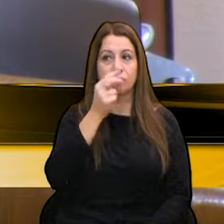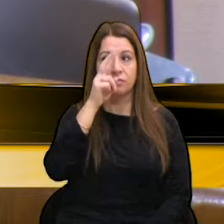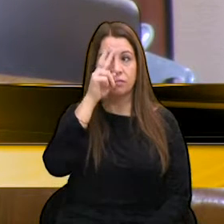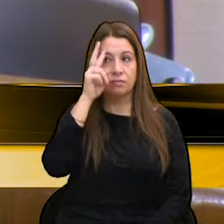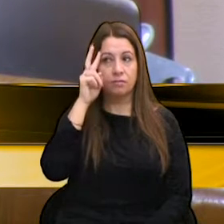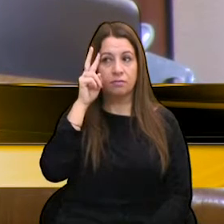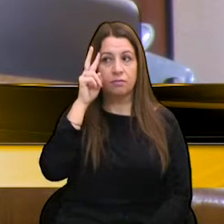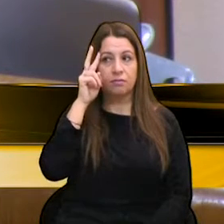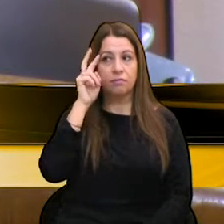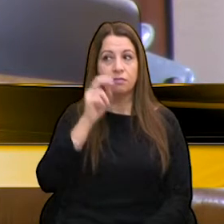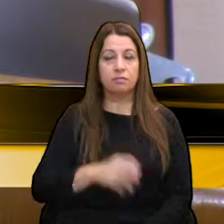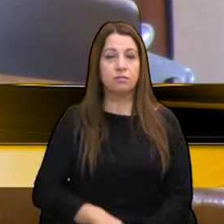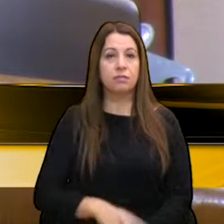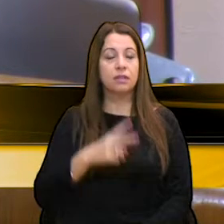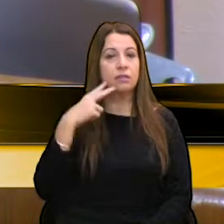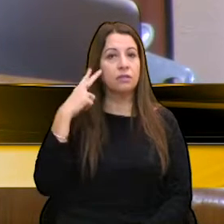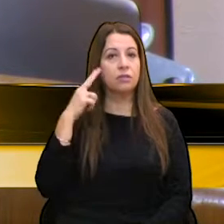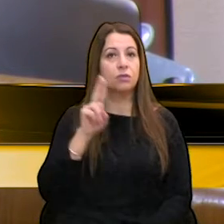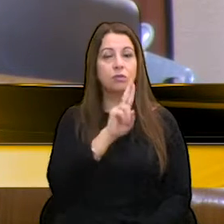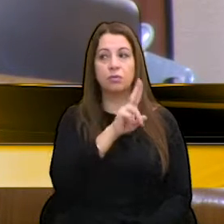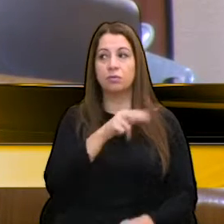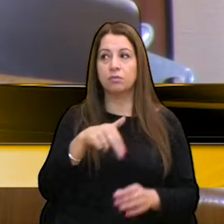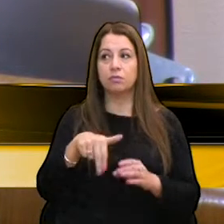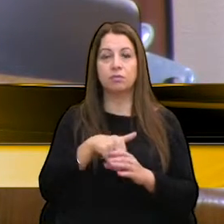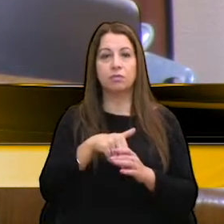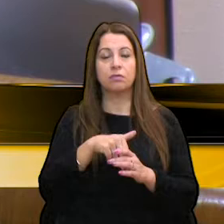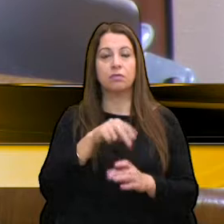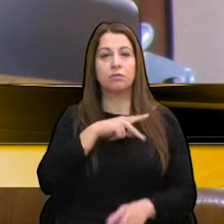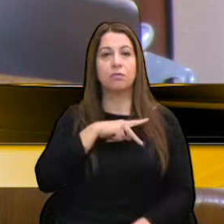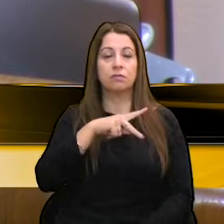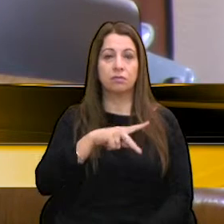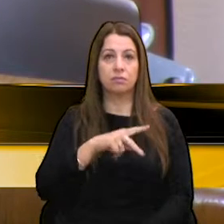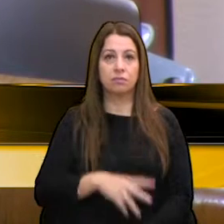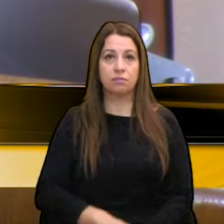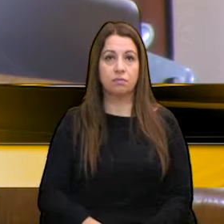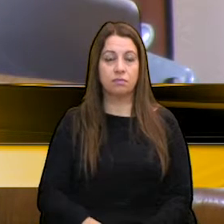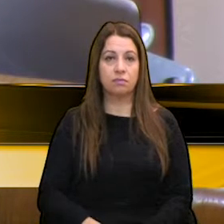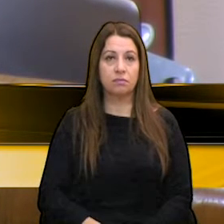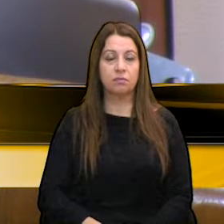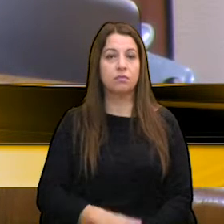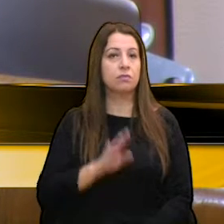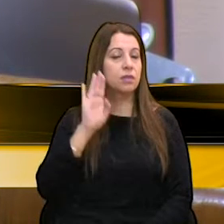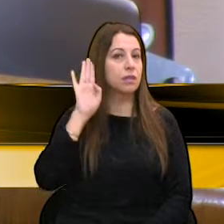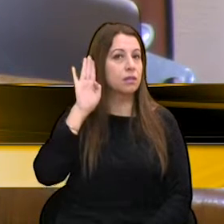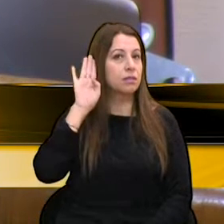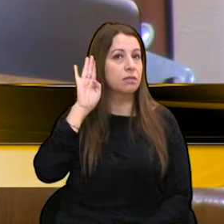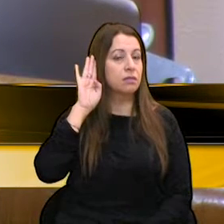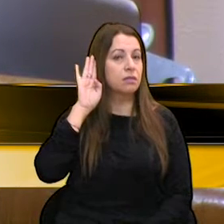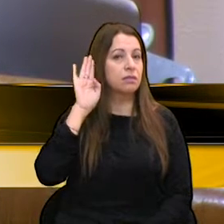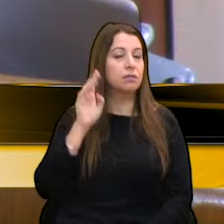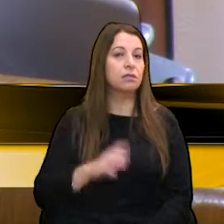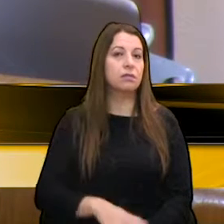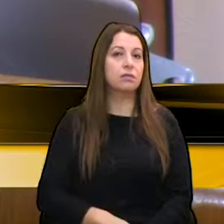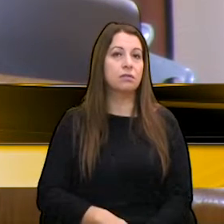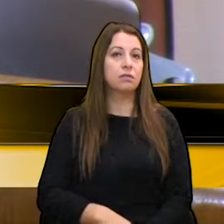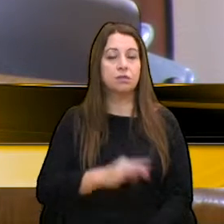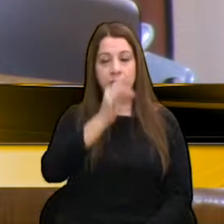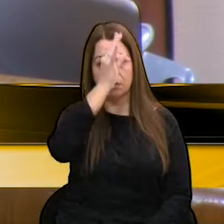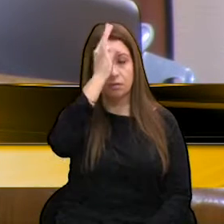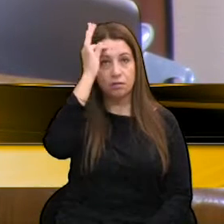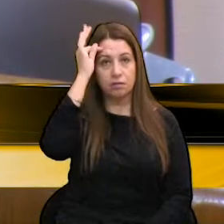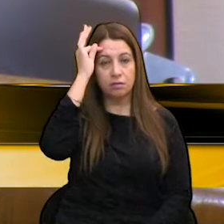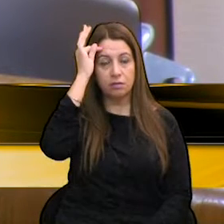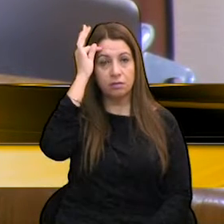Velocino Ex. Vereadores inscritos por grande expediente, senhor presidente, vereador Alceu Tomé e Gustavo